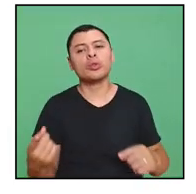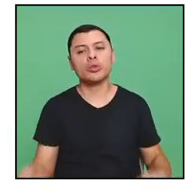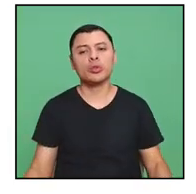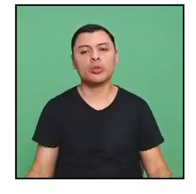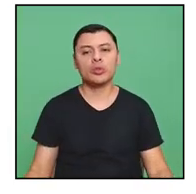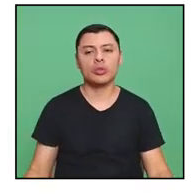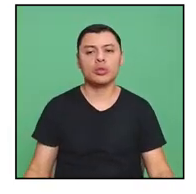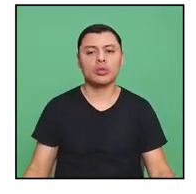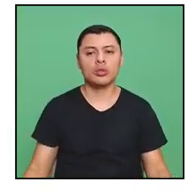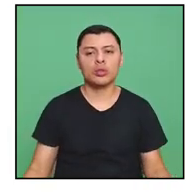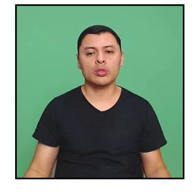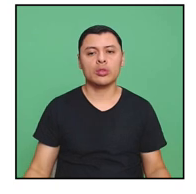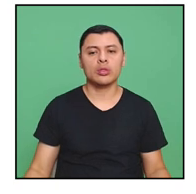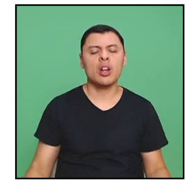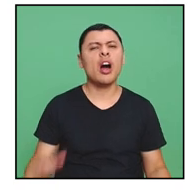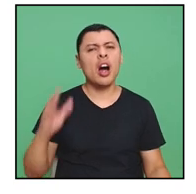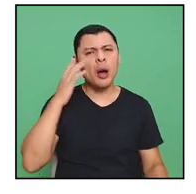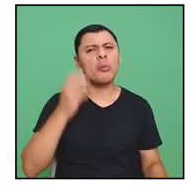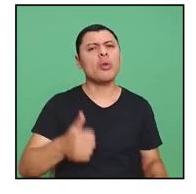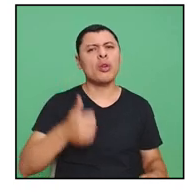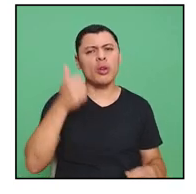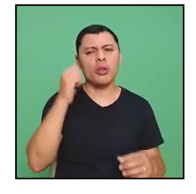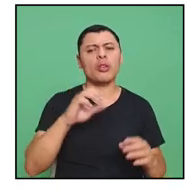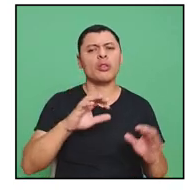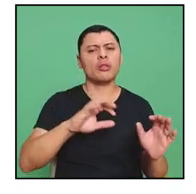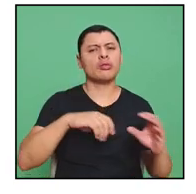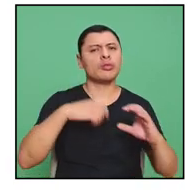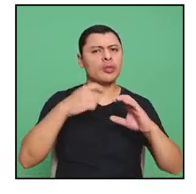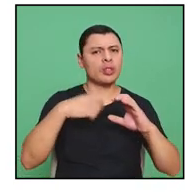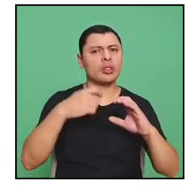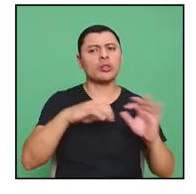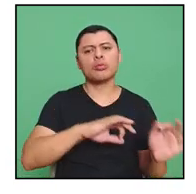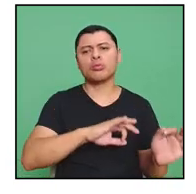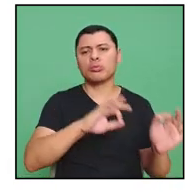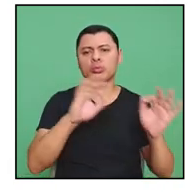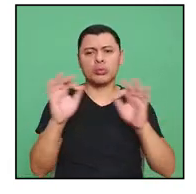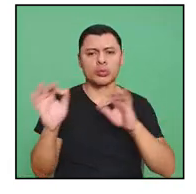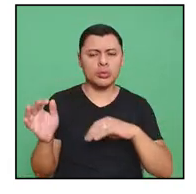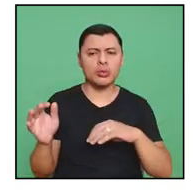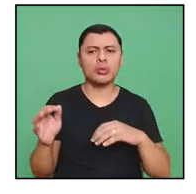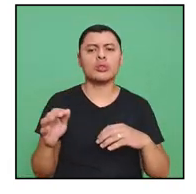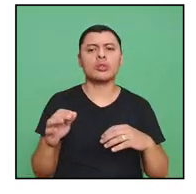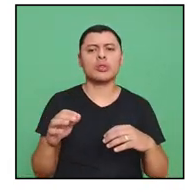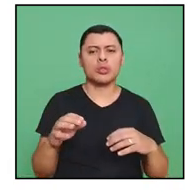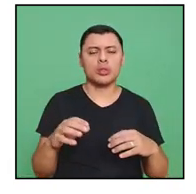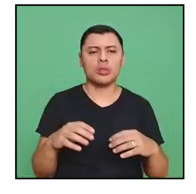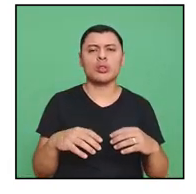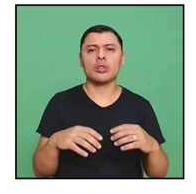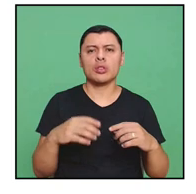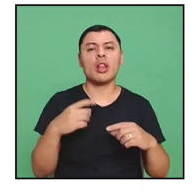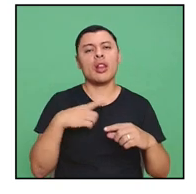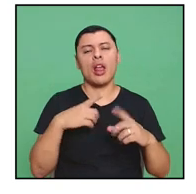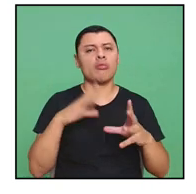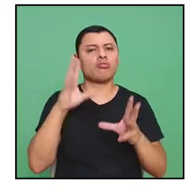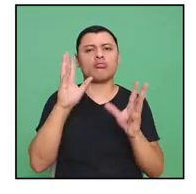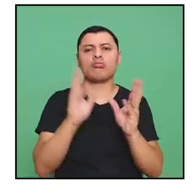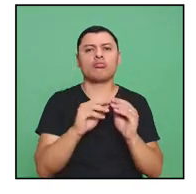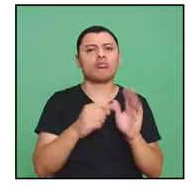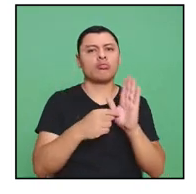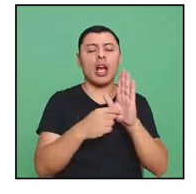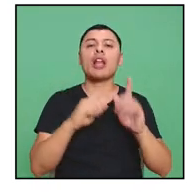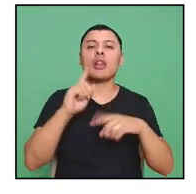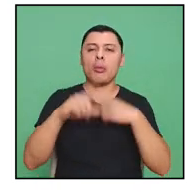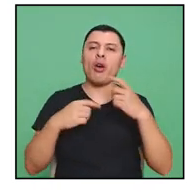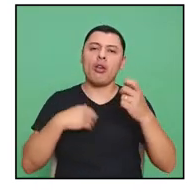A gente pode, acho que, ver o vídeo, né, que tem uma, Sim. enfim, Tá. fala um pouco da exposição como um todo, e aí eu